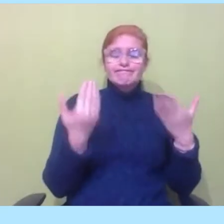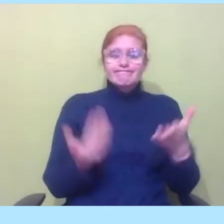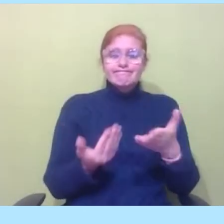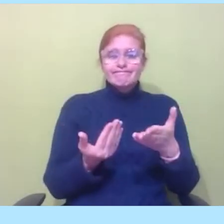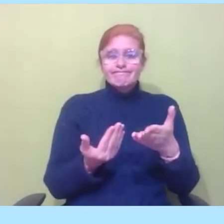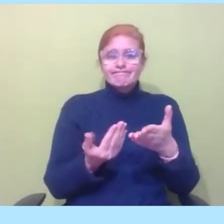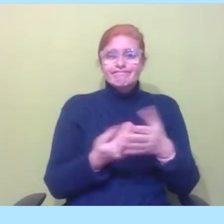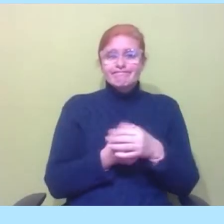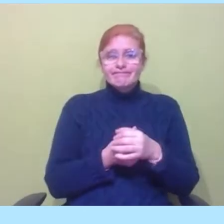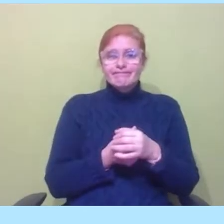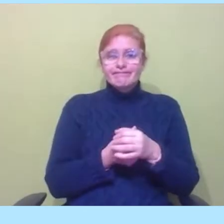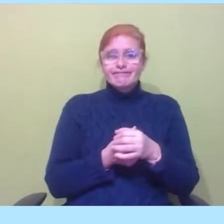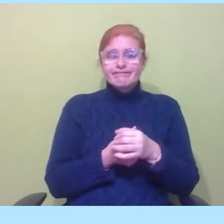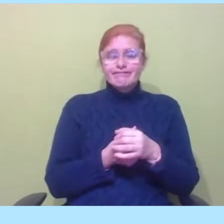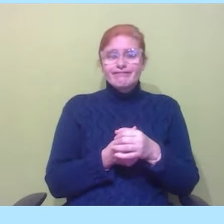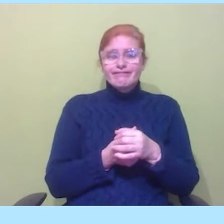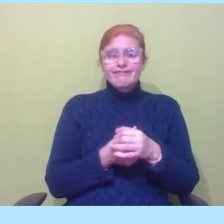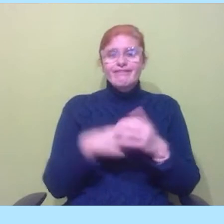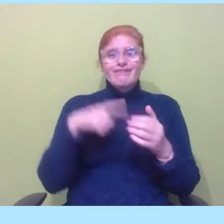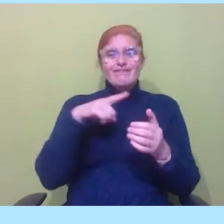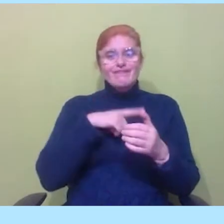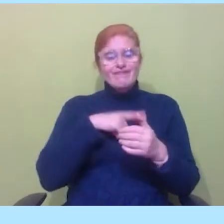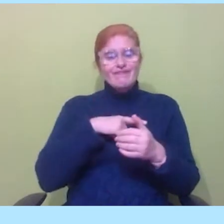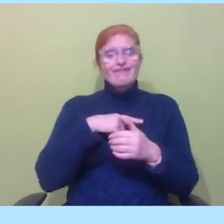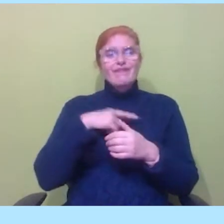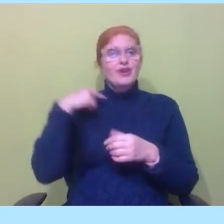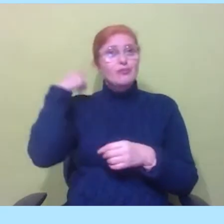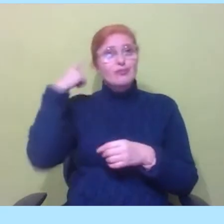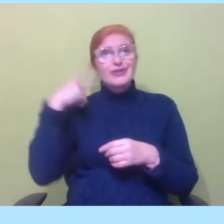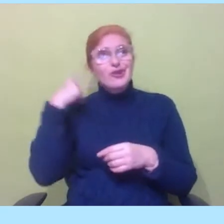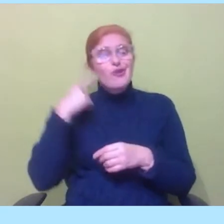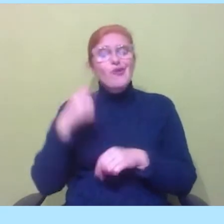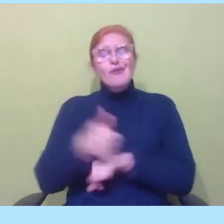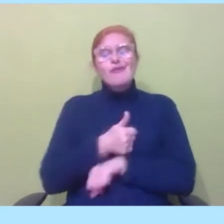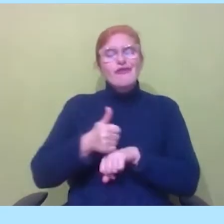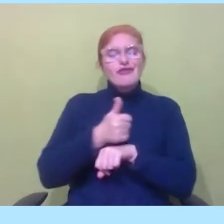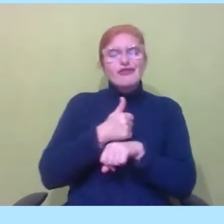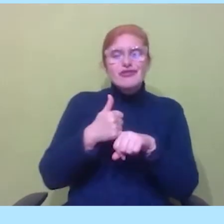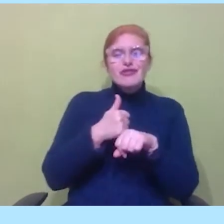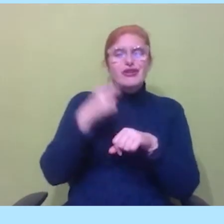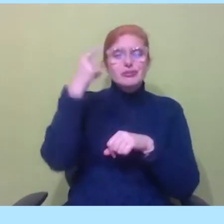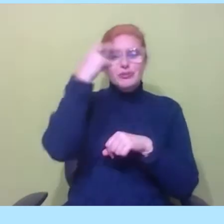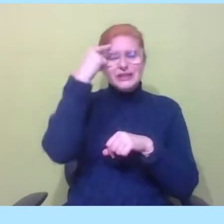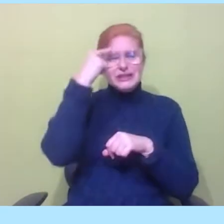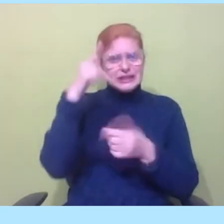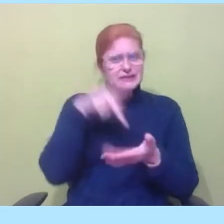na loucura institucional de pensar realmente